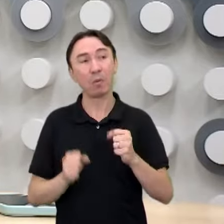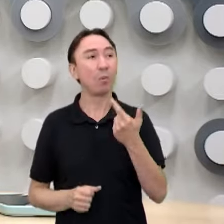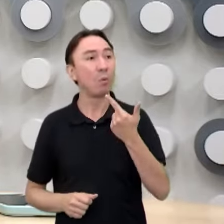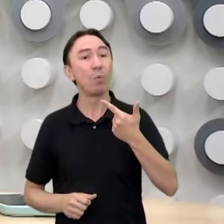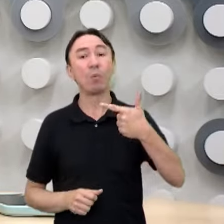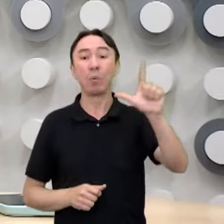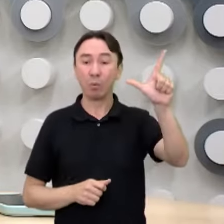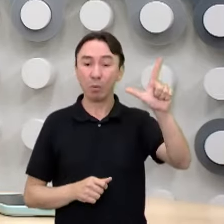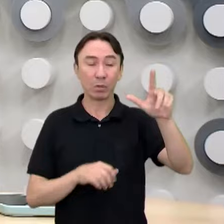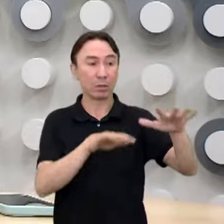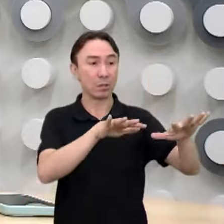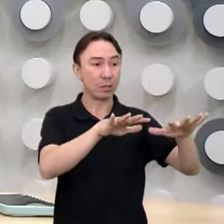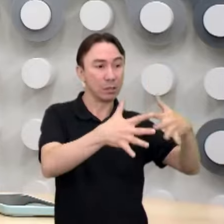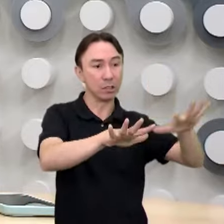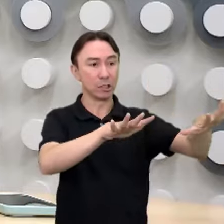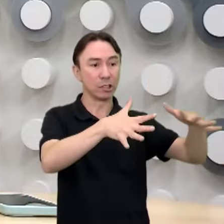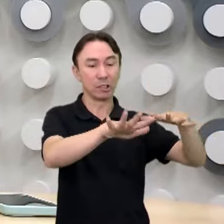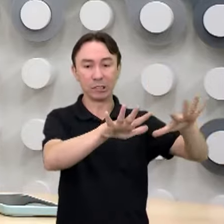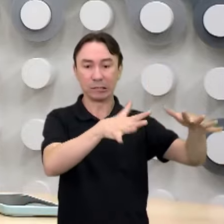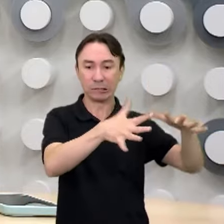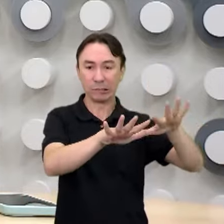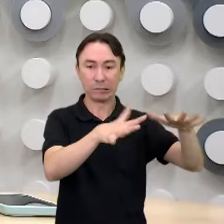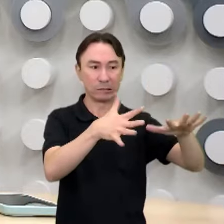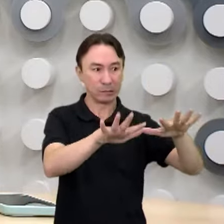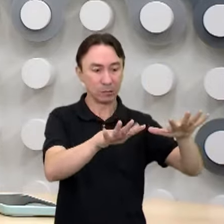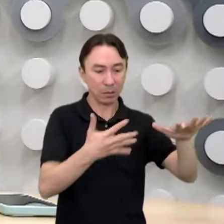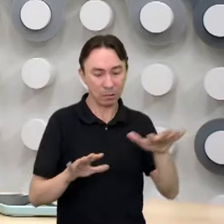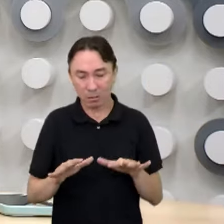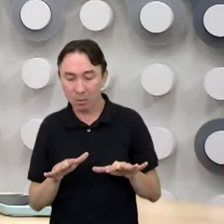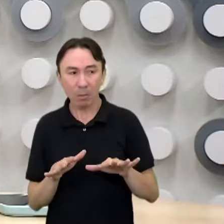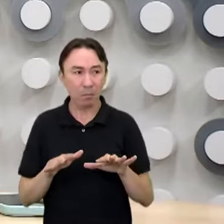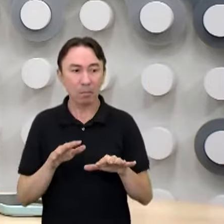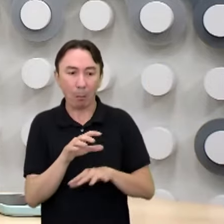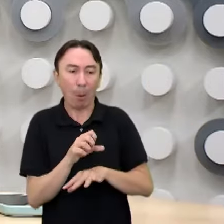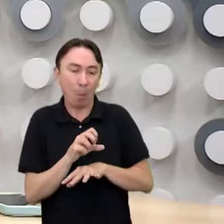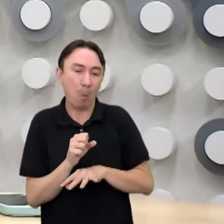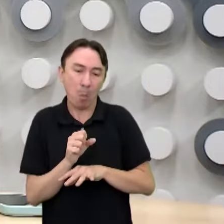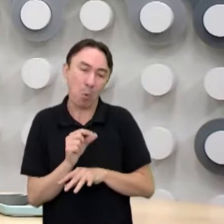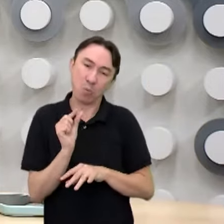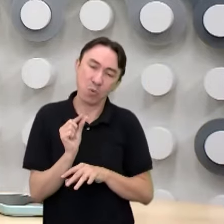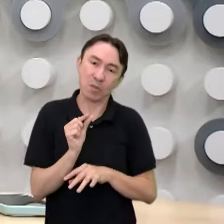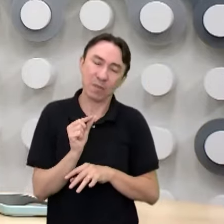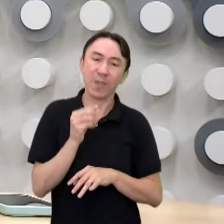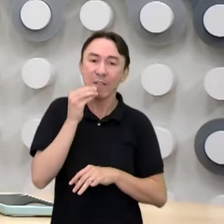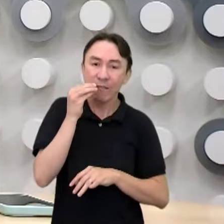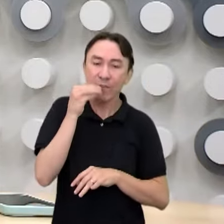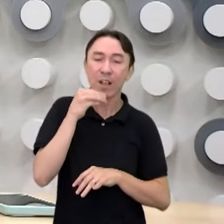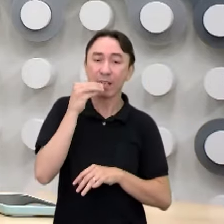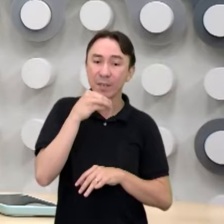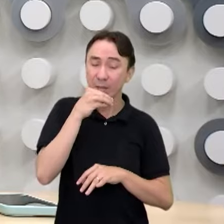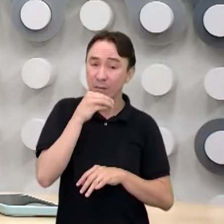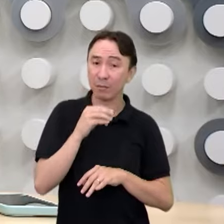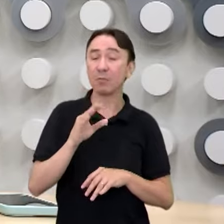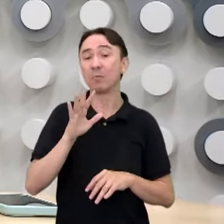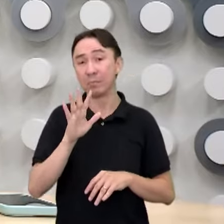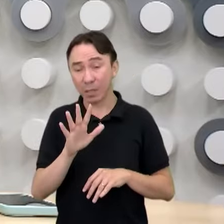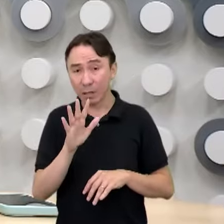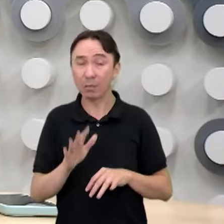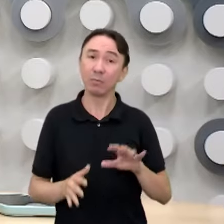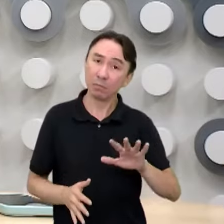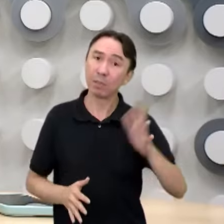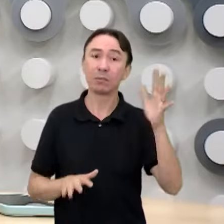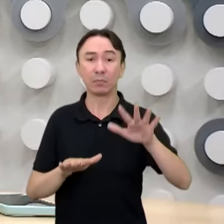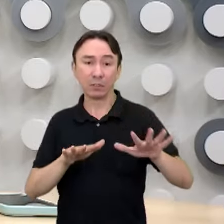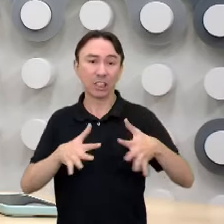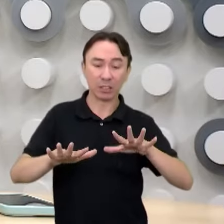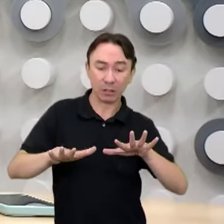de terras em regiões que tem encontro de placas ou afastamento, mas, né, tem aí alguns tremores que têm a